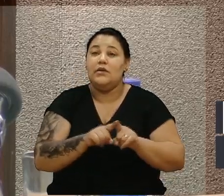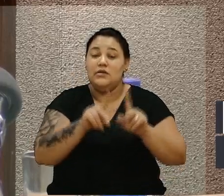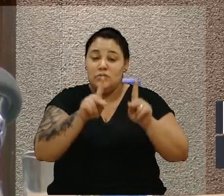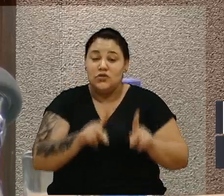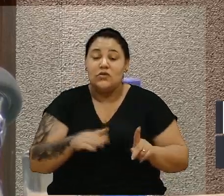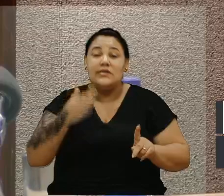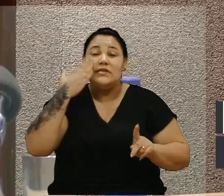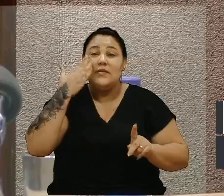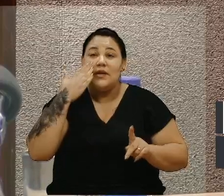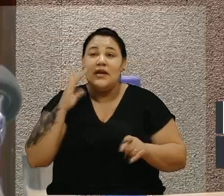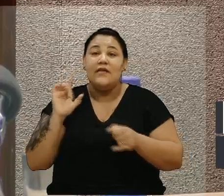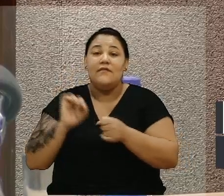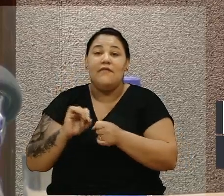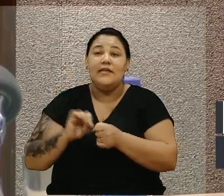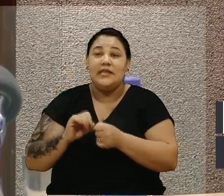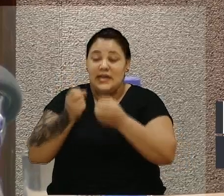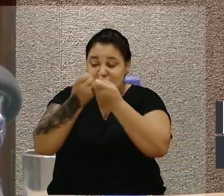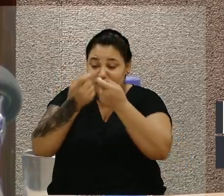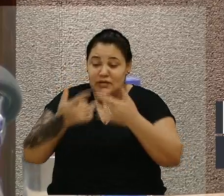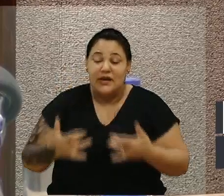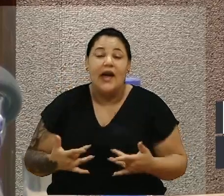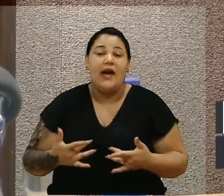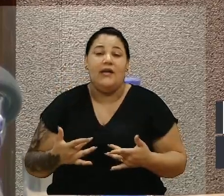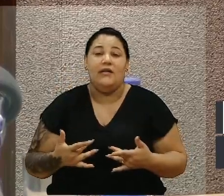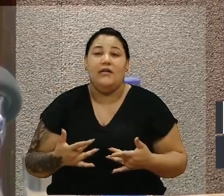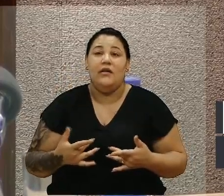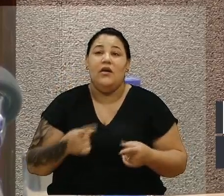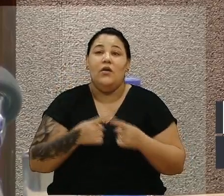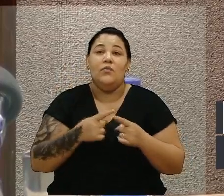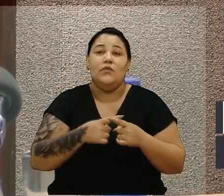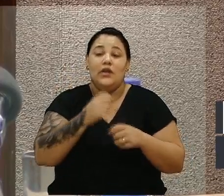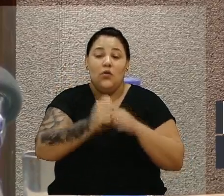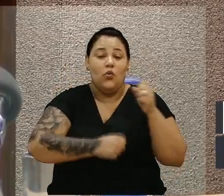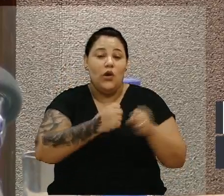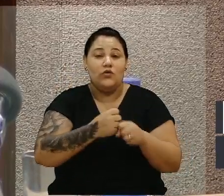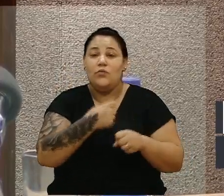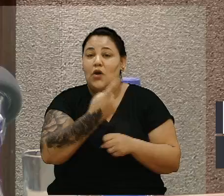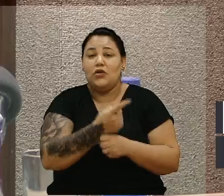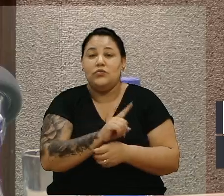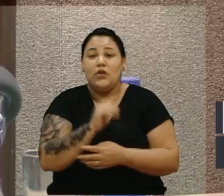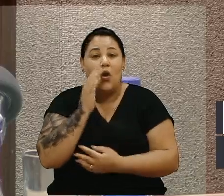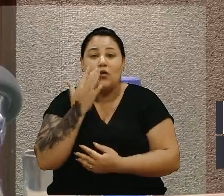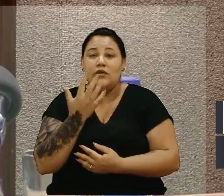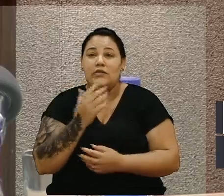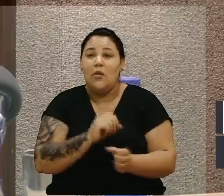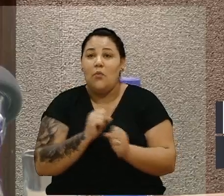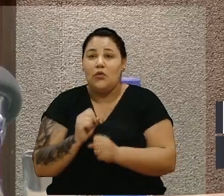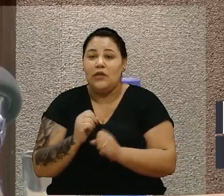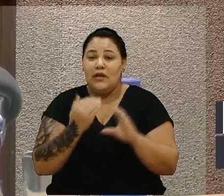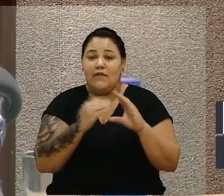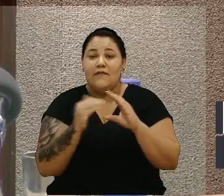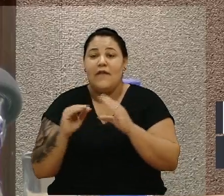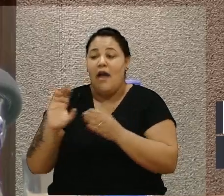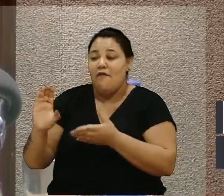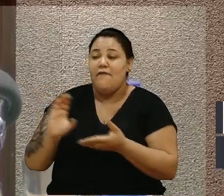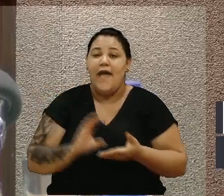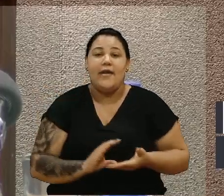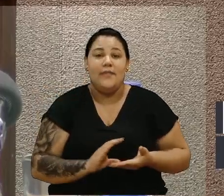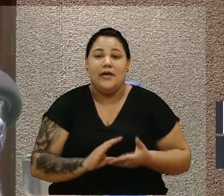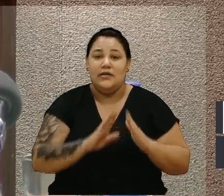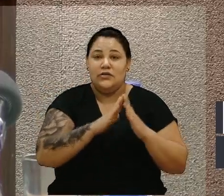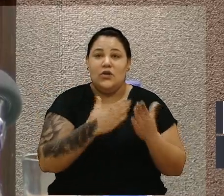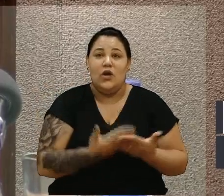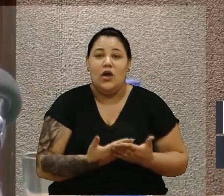saber fazer uma prestação de contas, para que no ano que vem não aconteça de não poder repassar recursos para nenhuma escola porque não